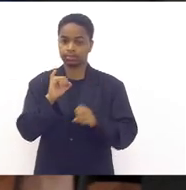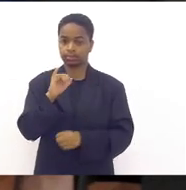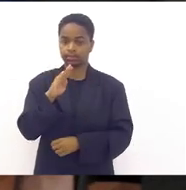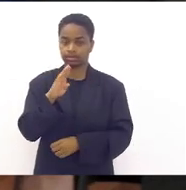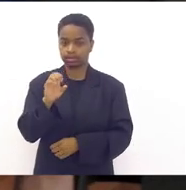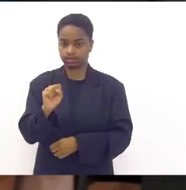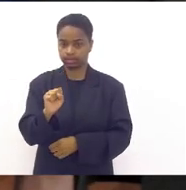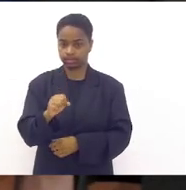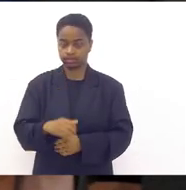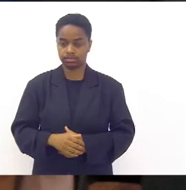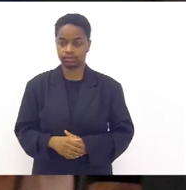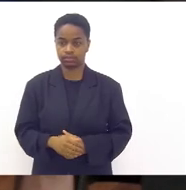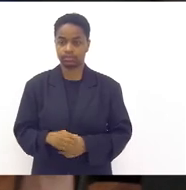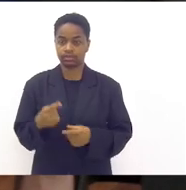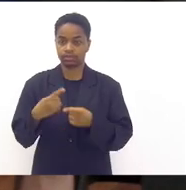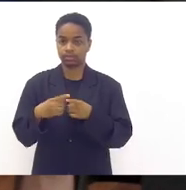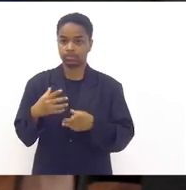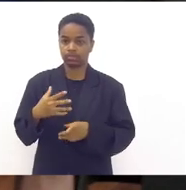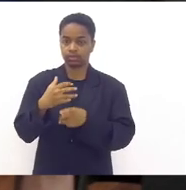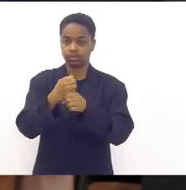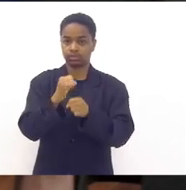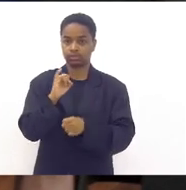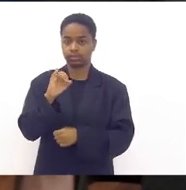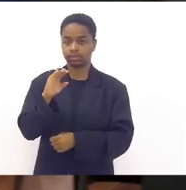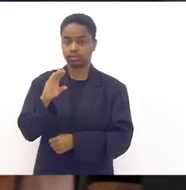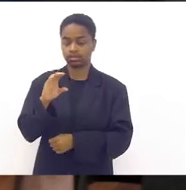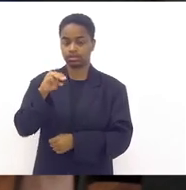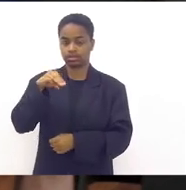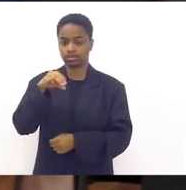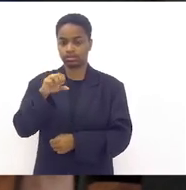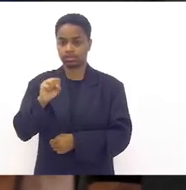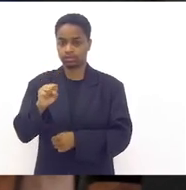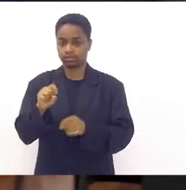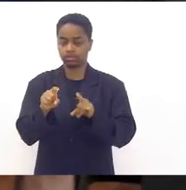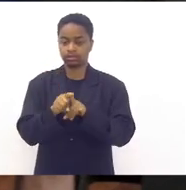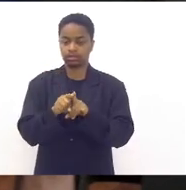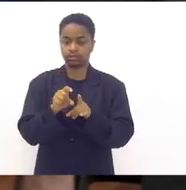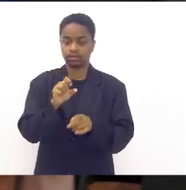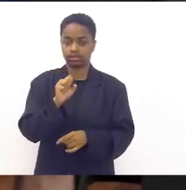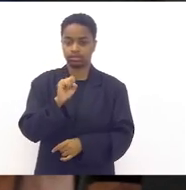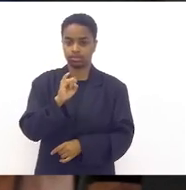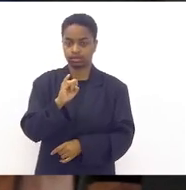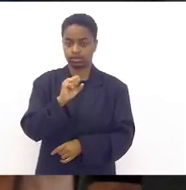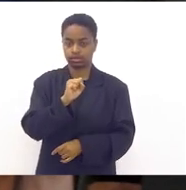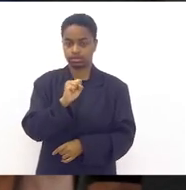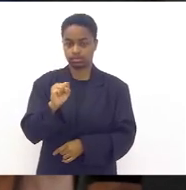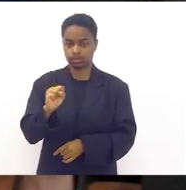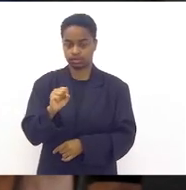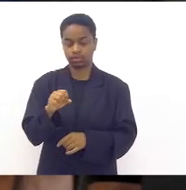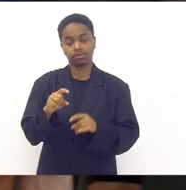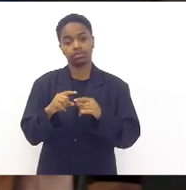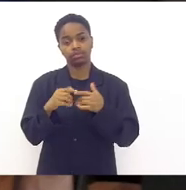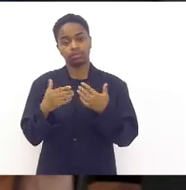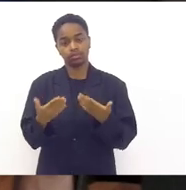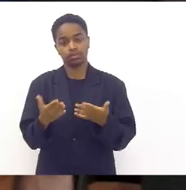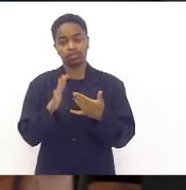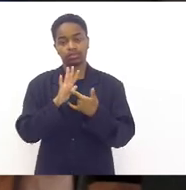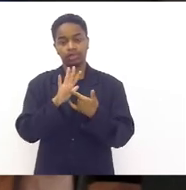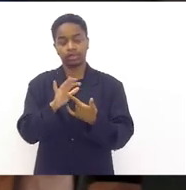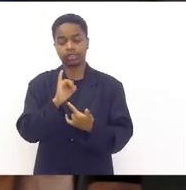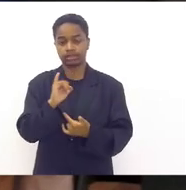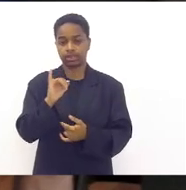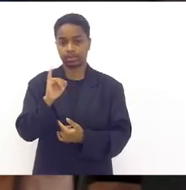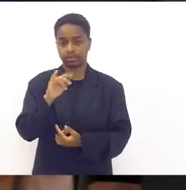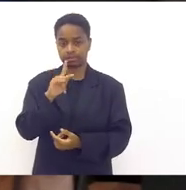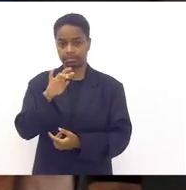IBS, né, que é a somatória do ICMS com ISS. e veio lá, se a simulação do IPEA está